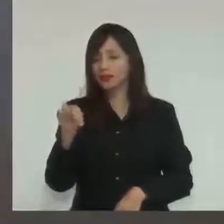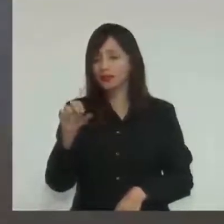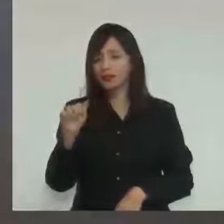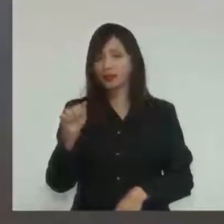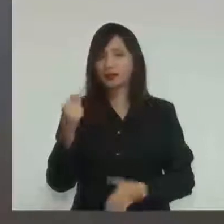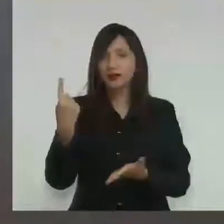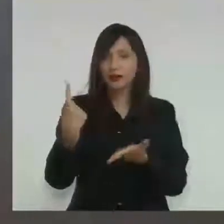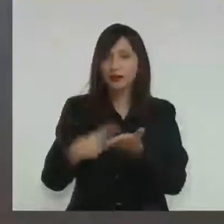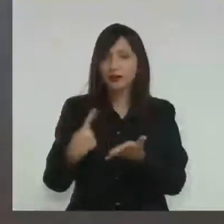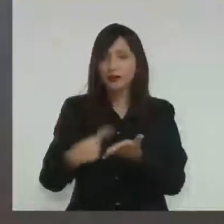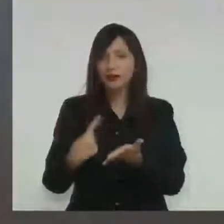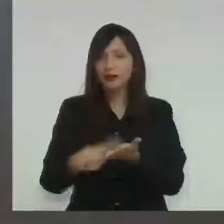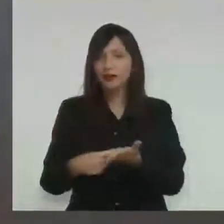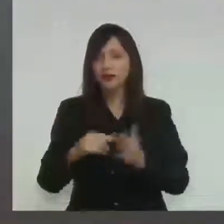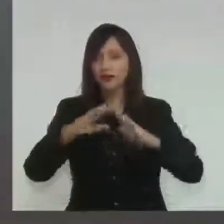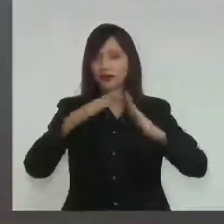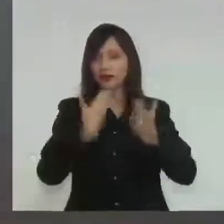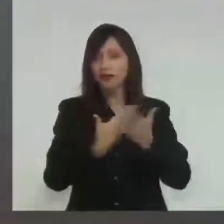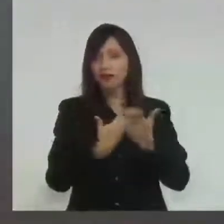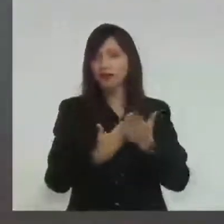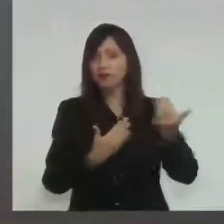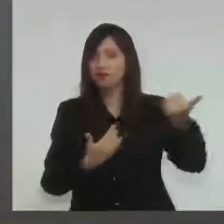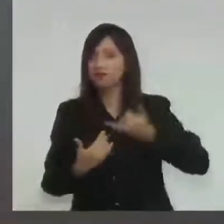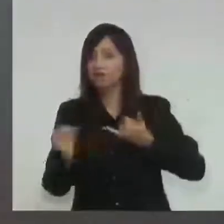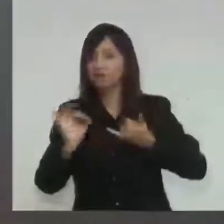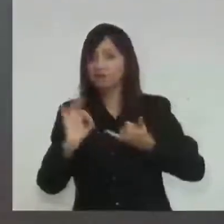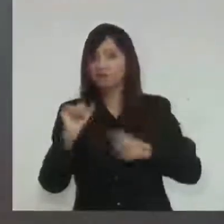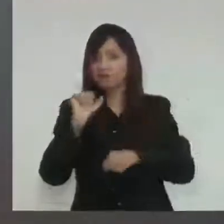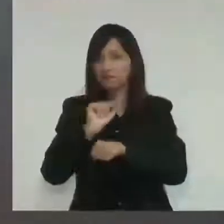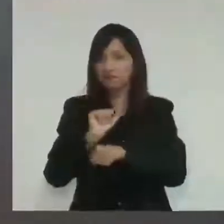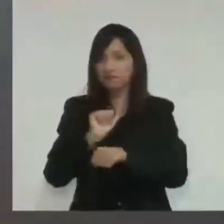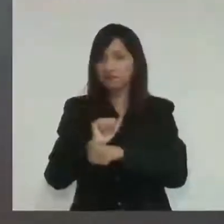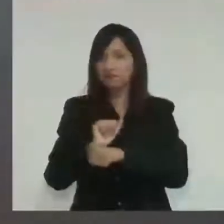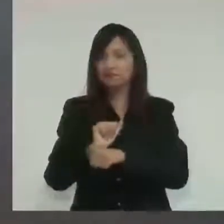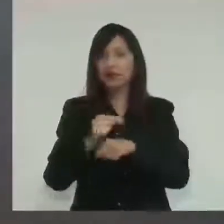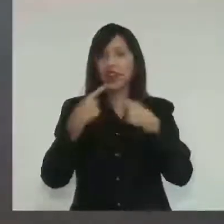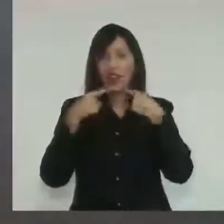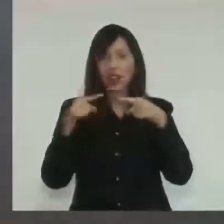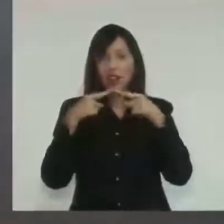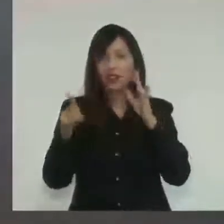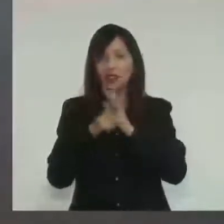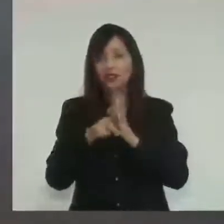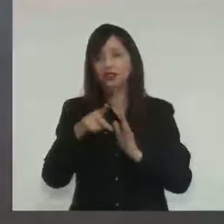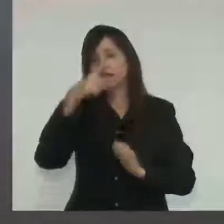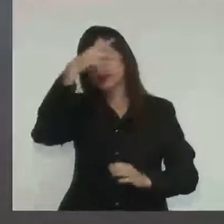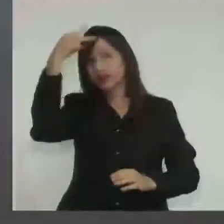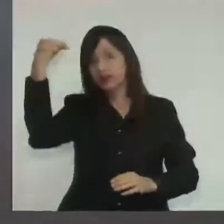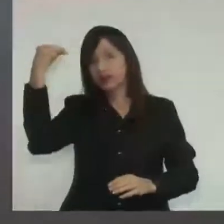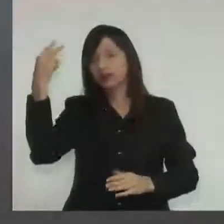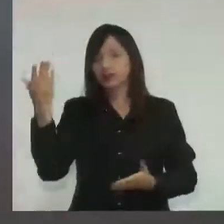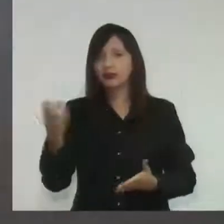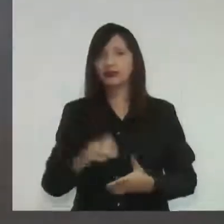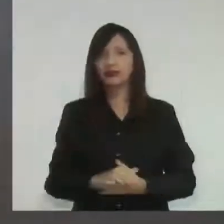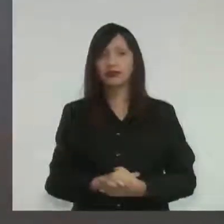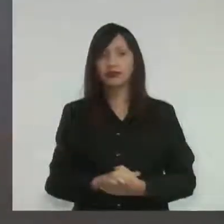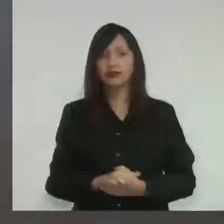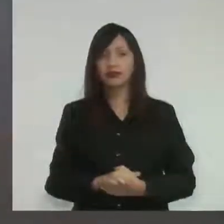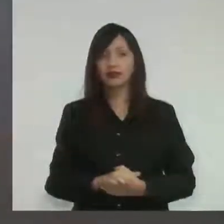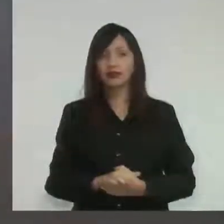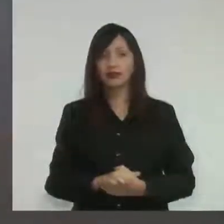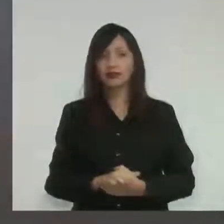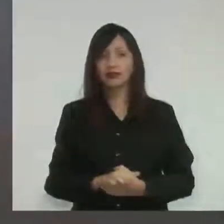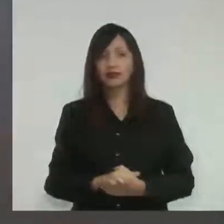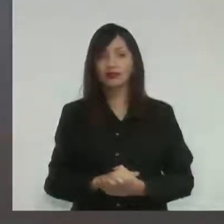para a gente marcar, mas aí a escola não vai se manifestar, só vai esperar primeiro as manifestações do próprio governo. E